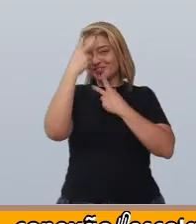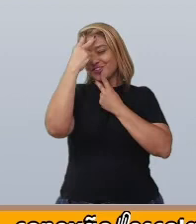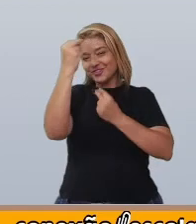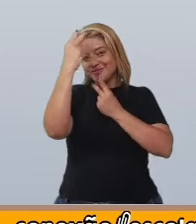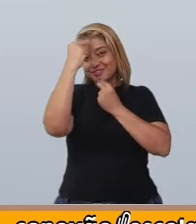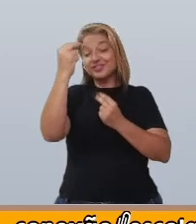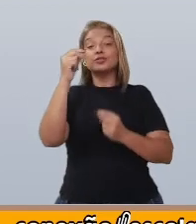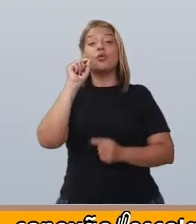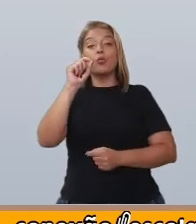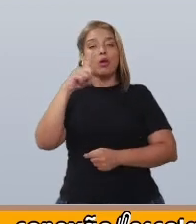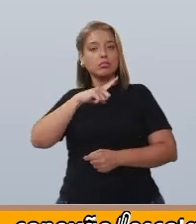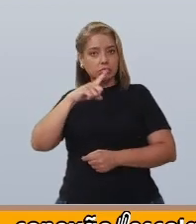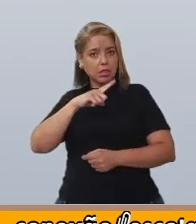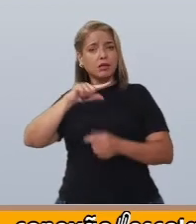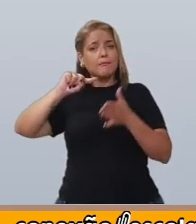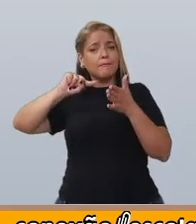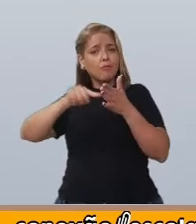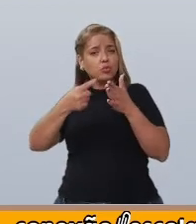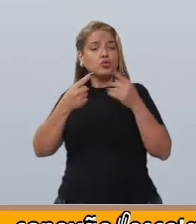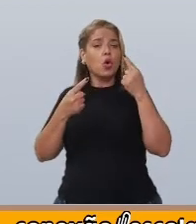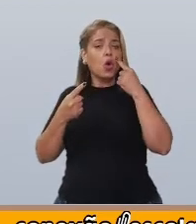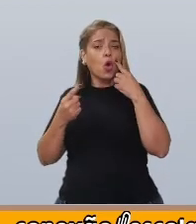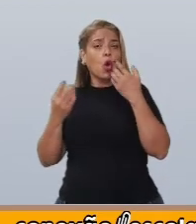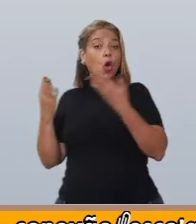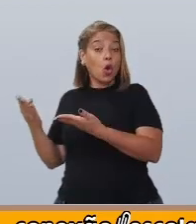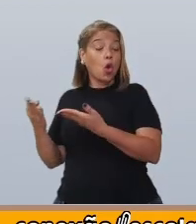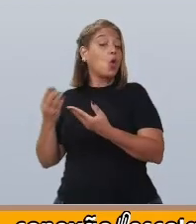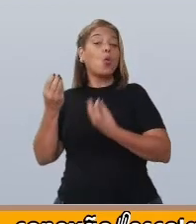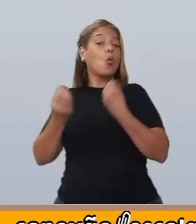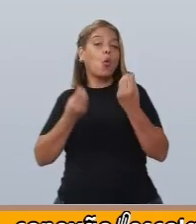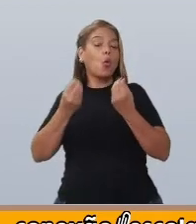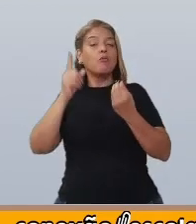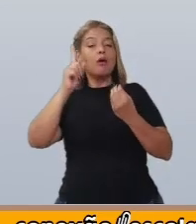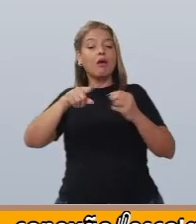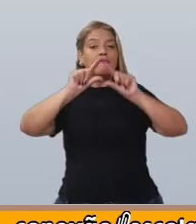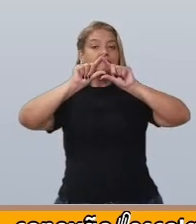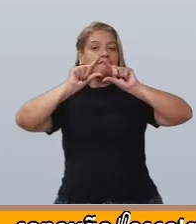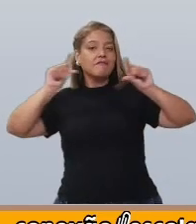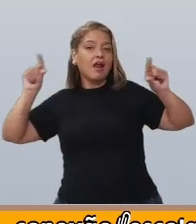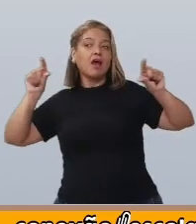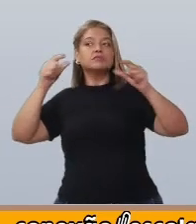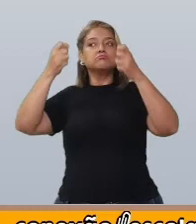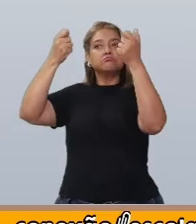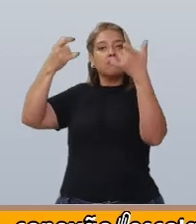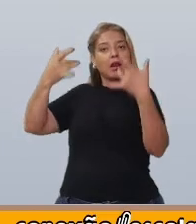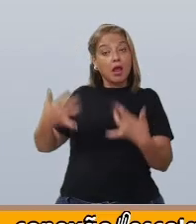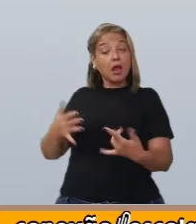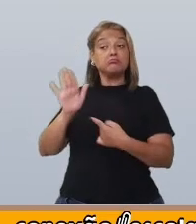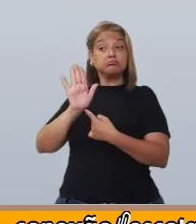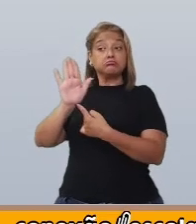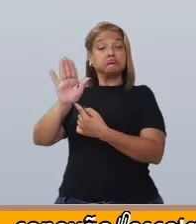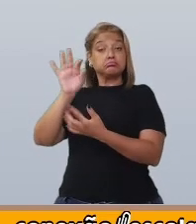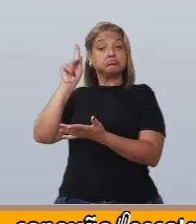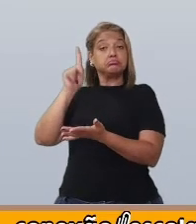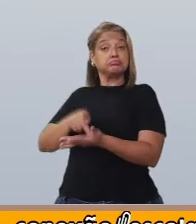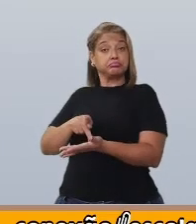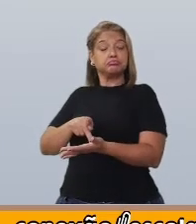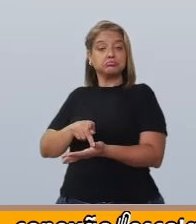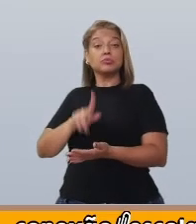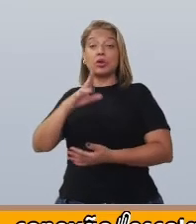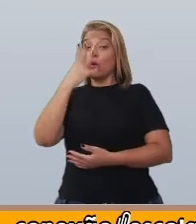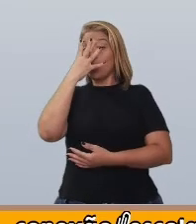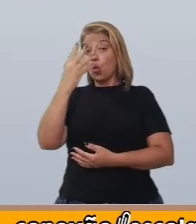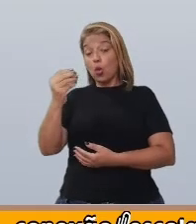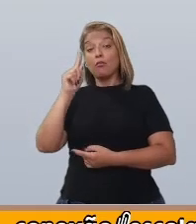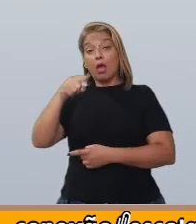uma pontuação e o sentido da frase é uma frase declarativa afirmativa. O